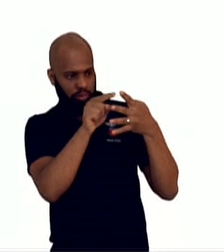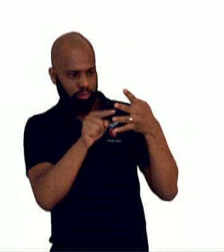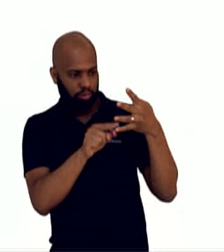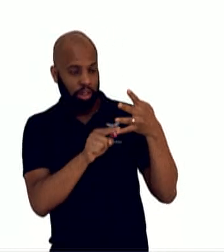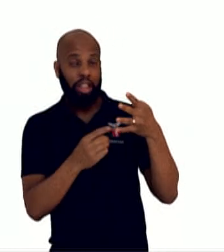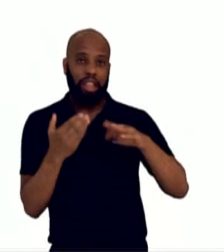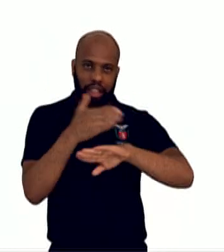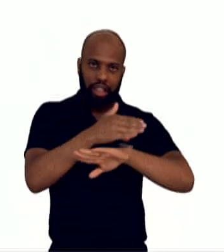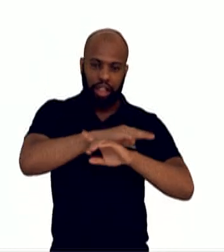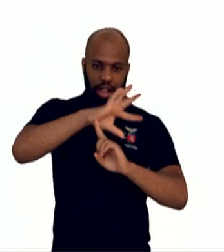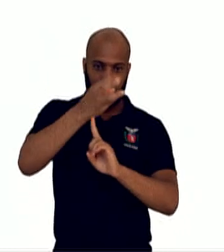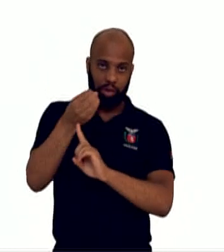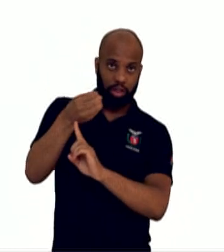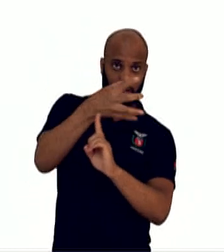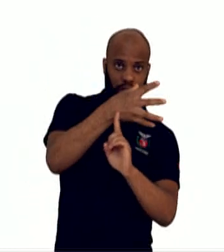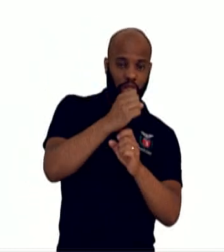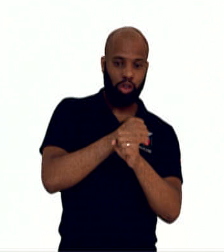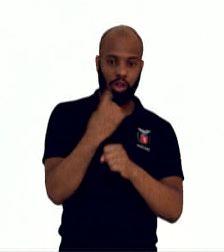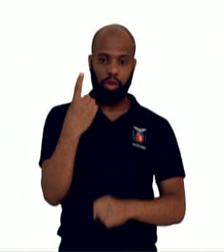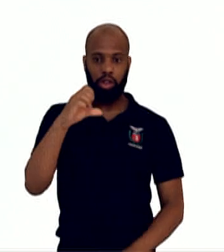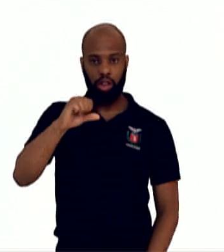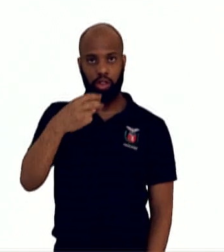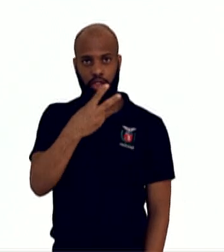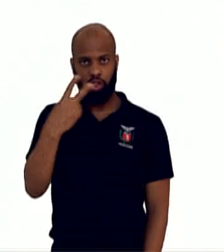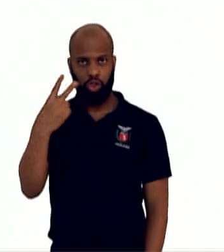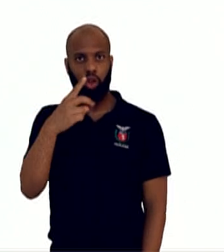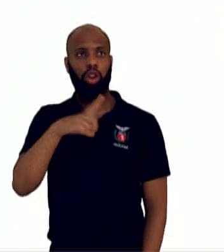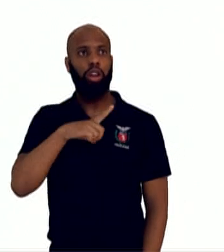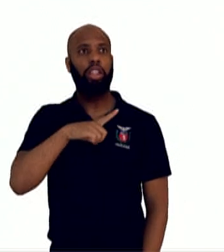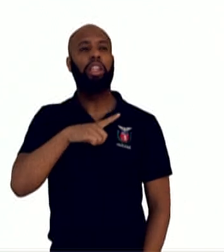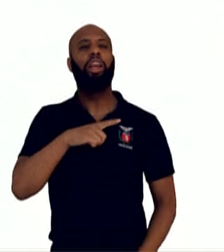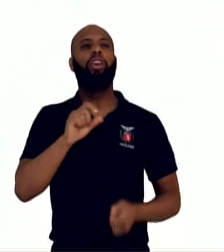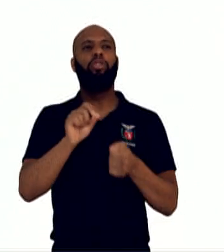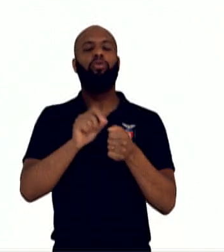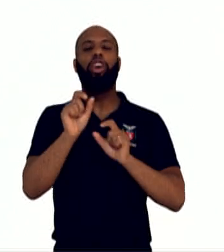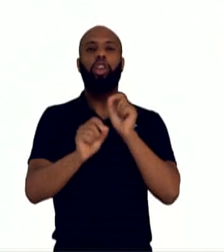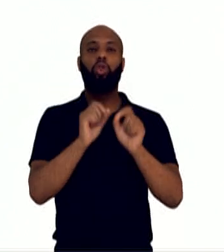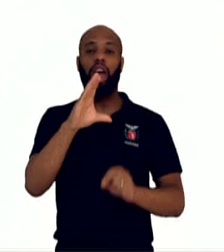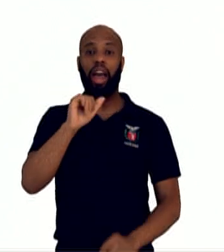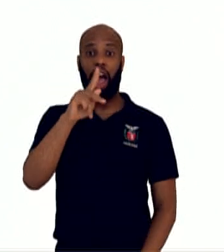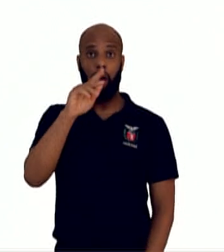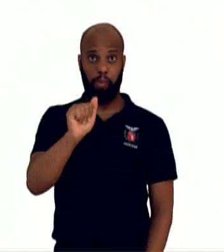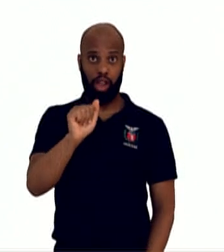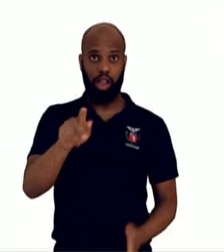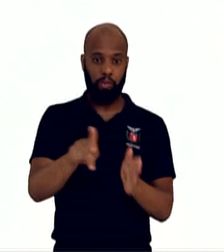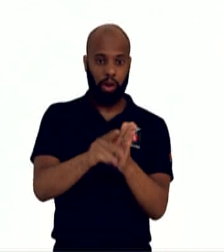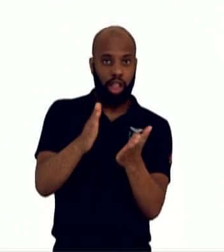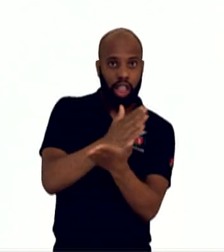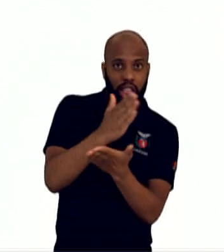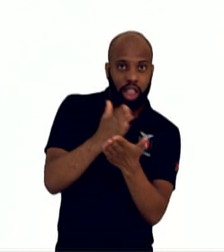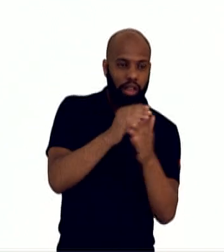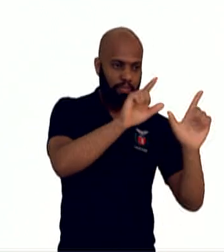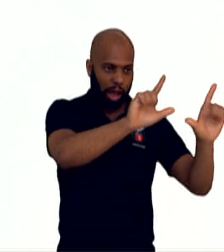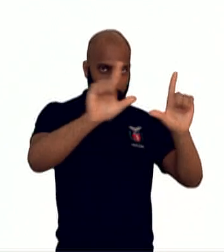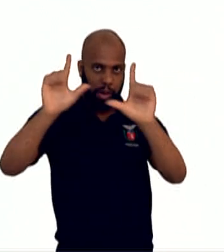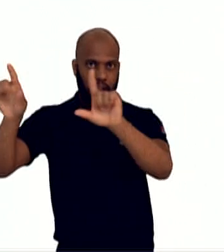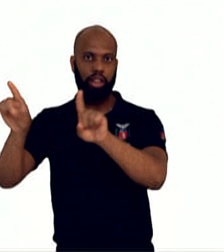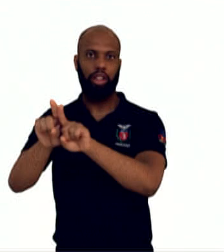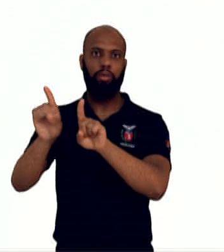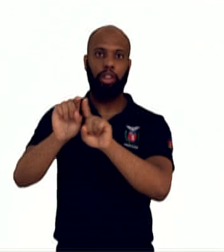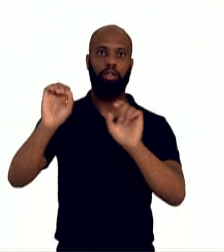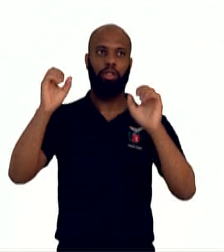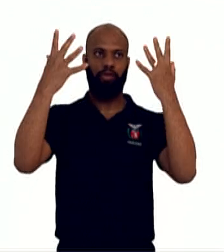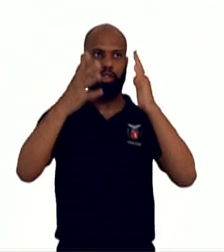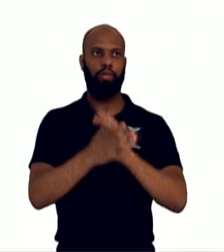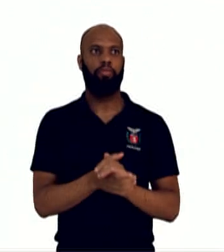Arte Moderna de 1922 foi o autor da capa do catálogo do evento e dos cartazes?